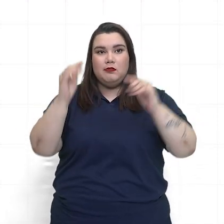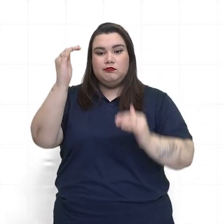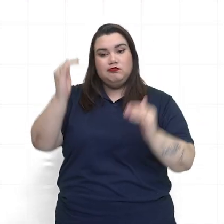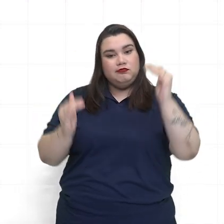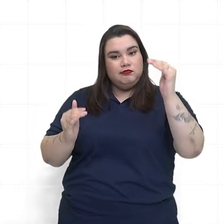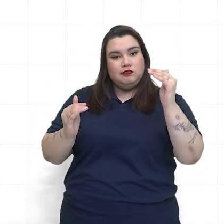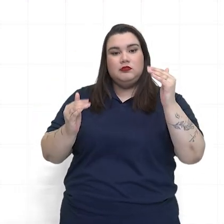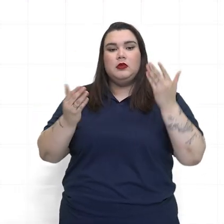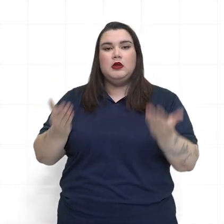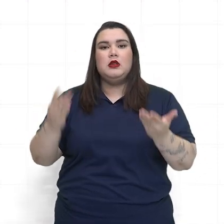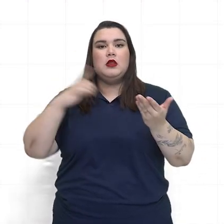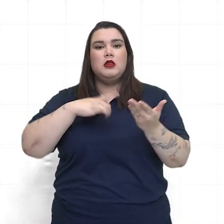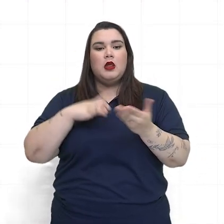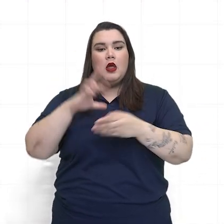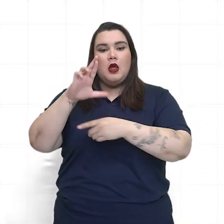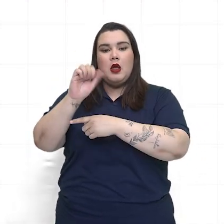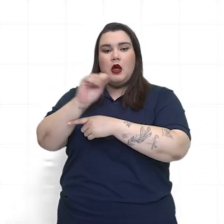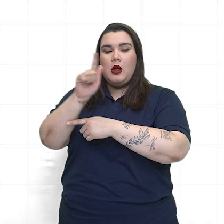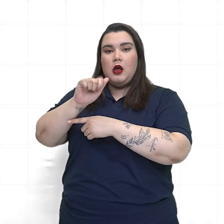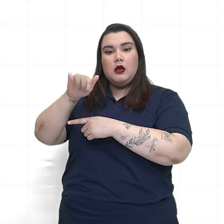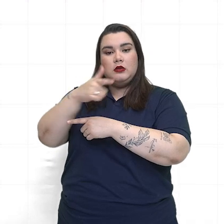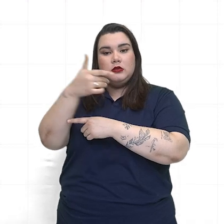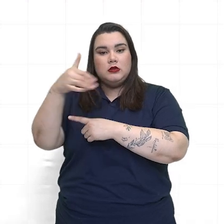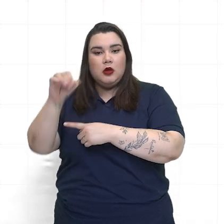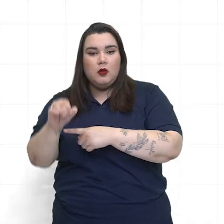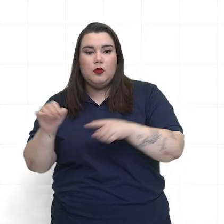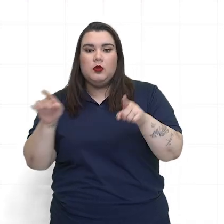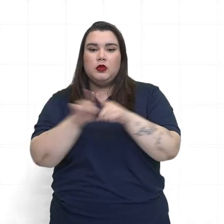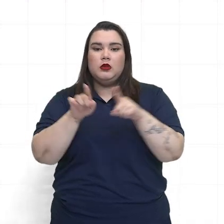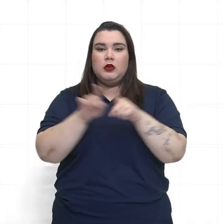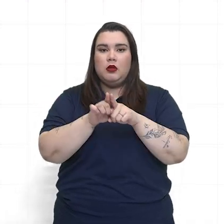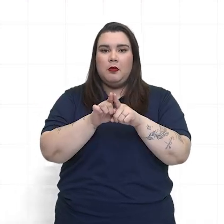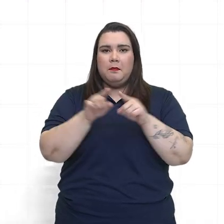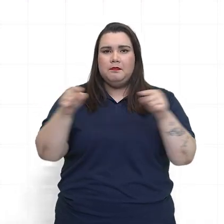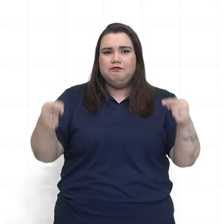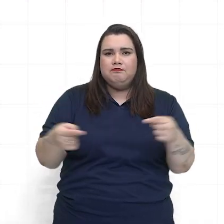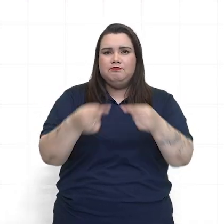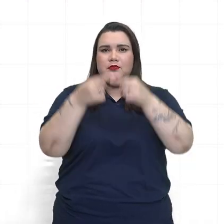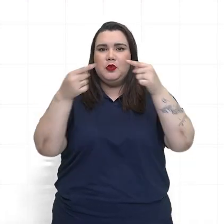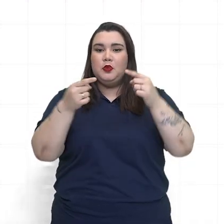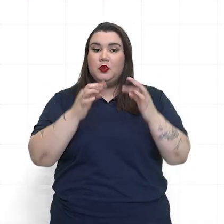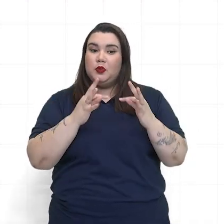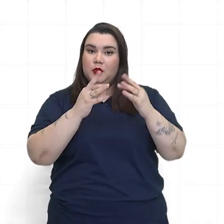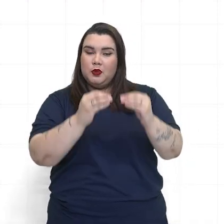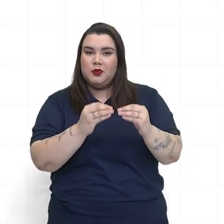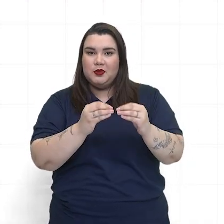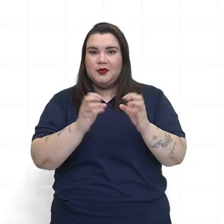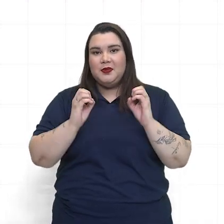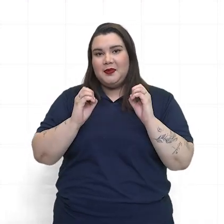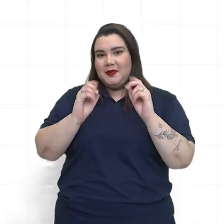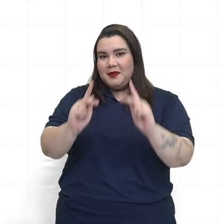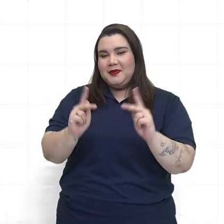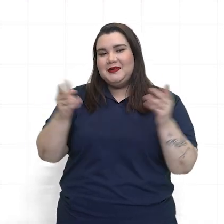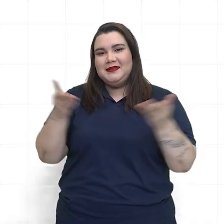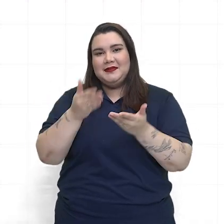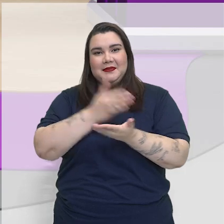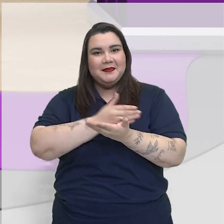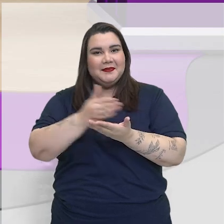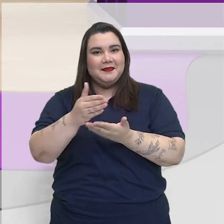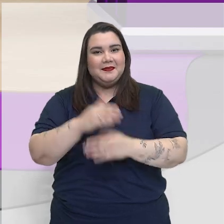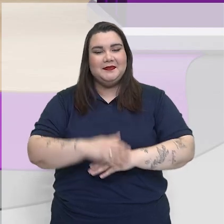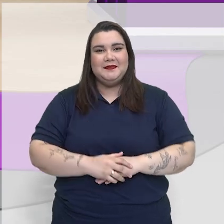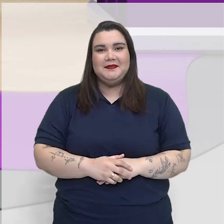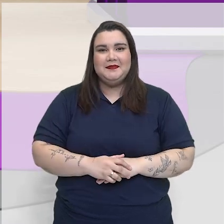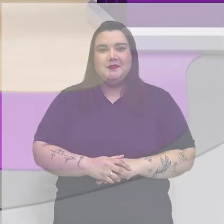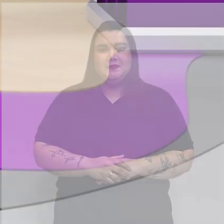partes desiguais, envolvendo razão entre as partes e entre uma das partes e o todo. Vamos à